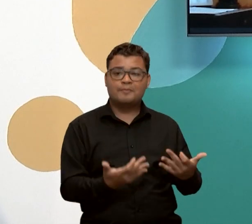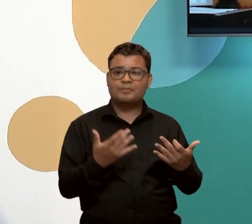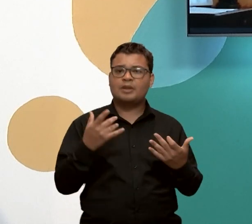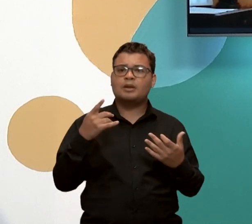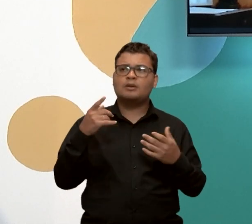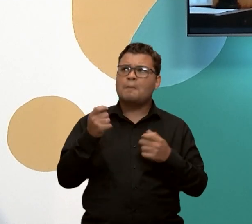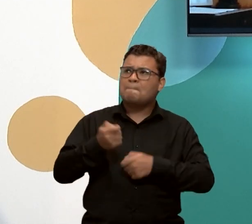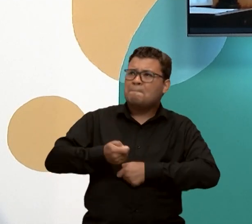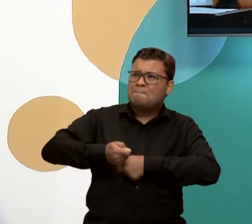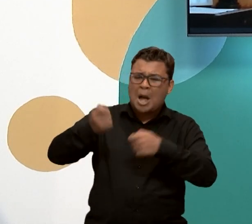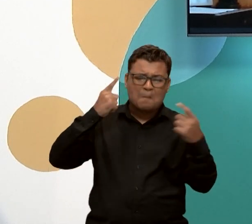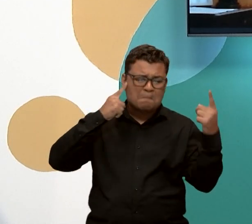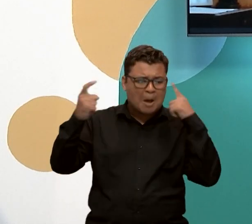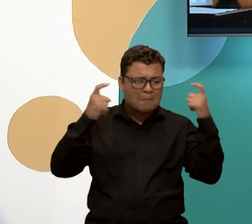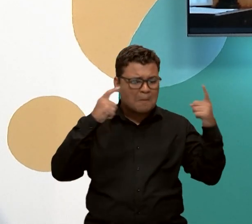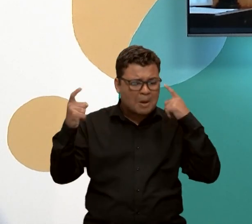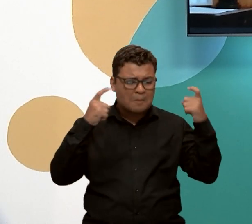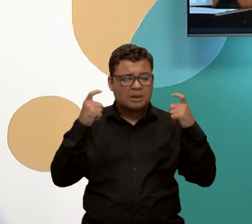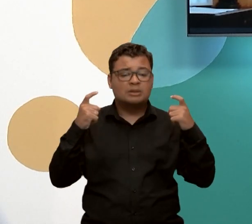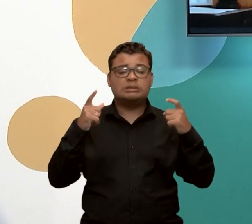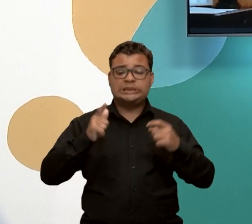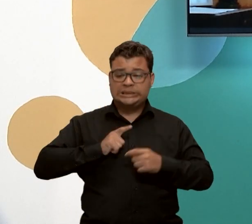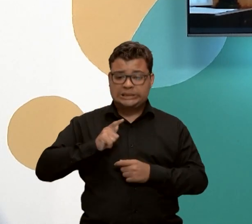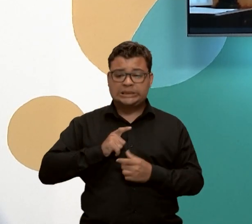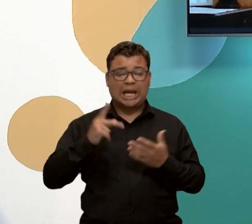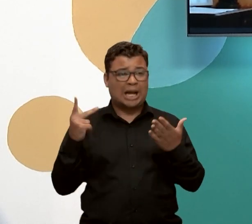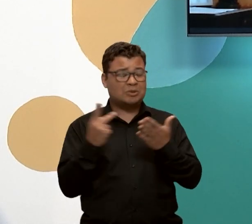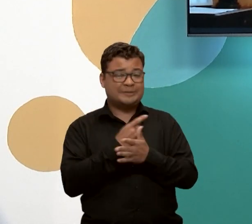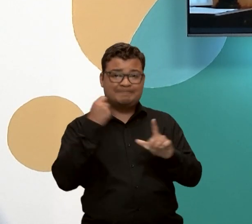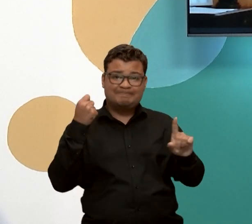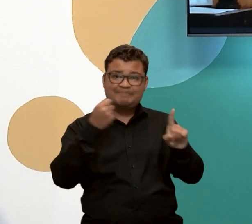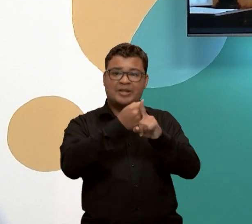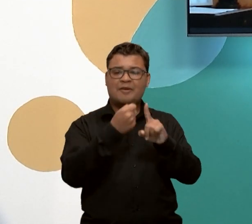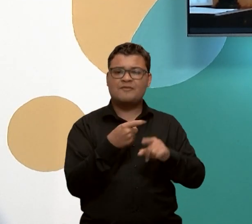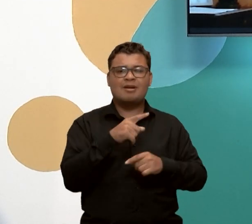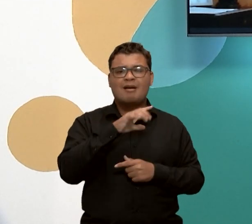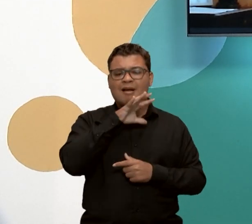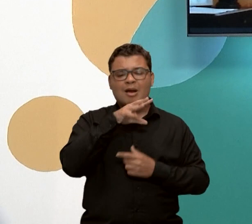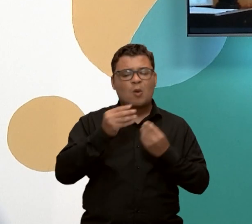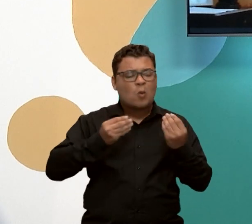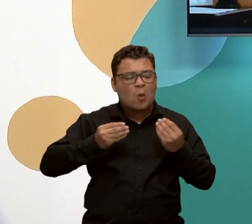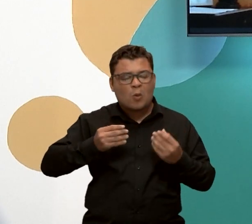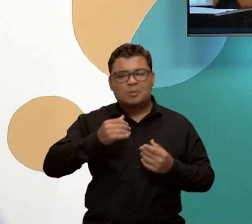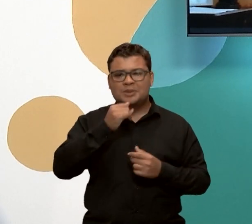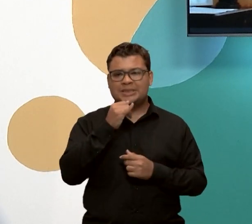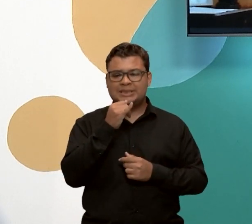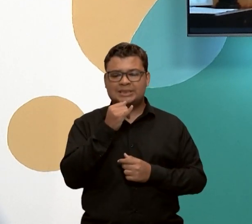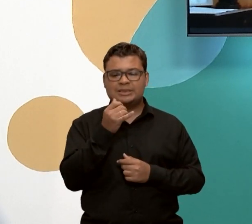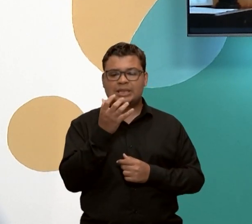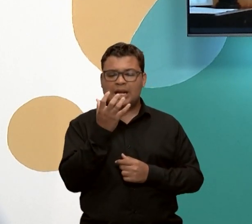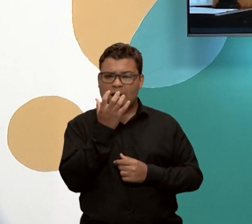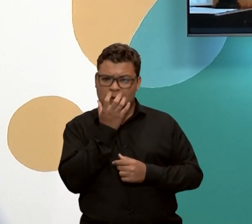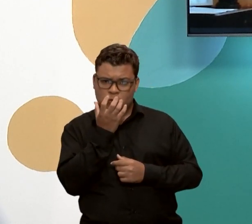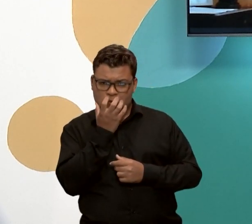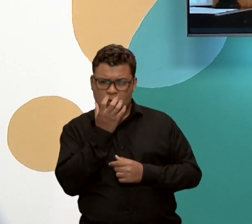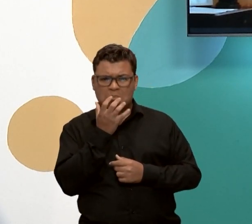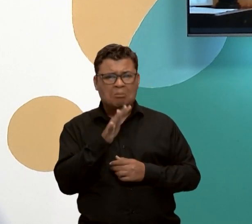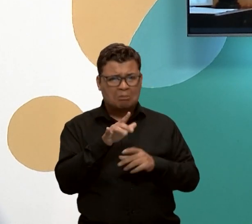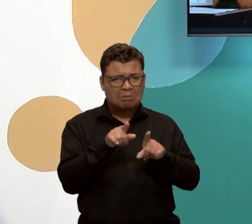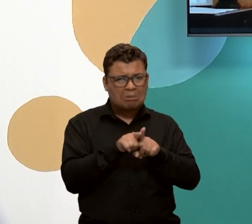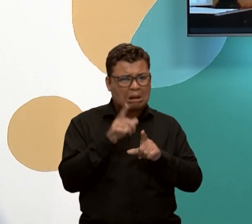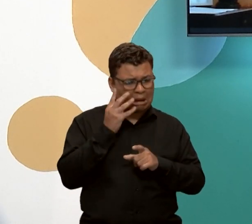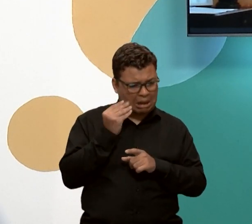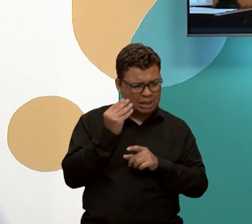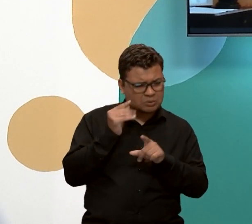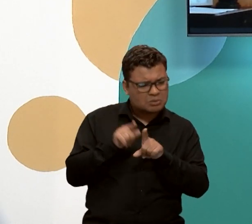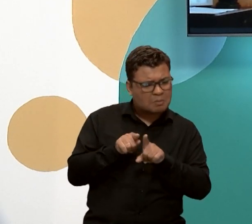pode causar em bichinhos, principalmente os domésticos, né? Cães são muito afetados, gatos também são afetados, explica